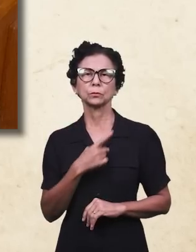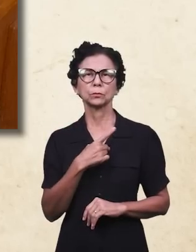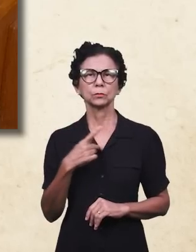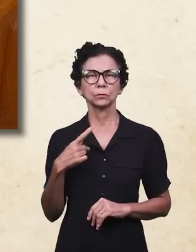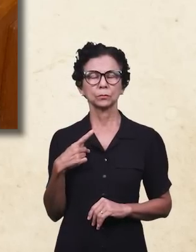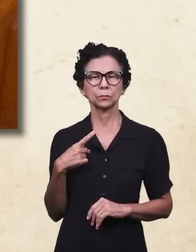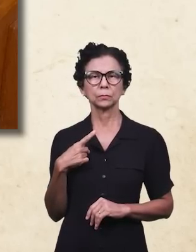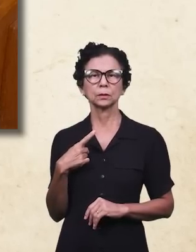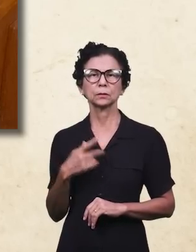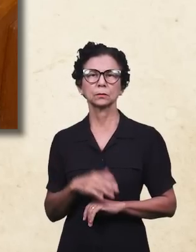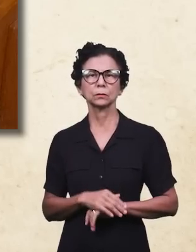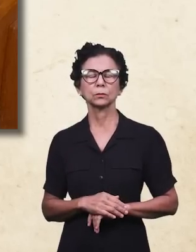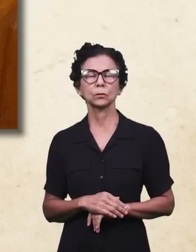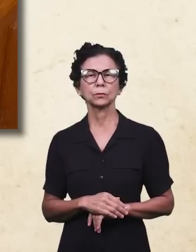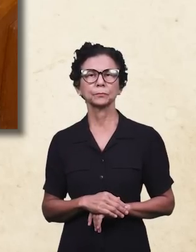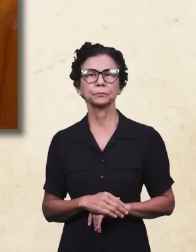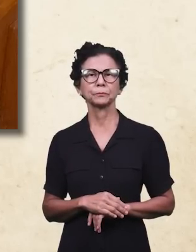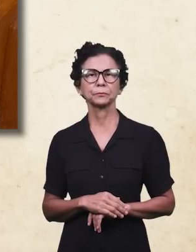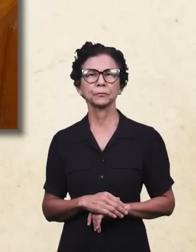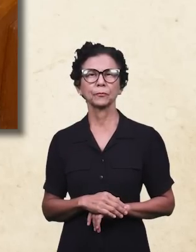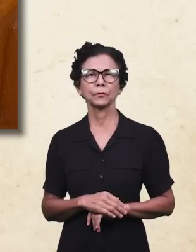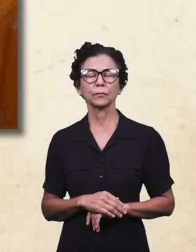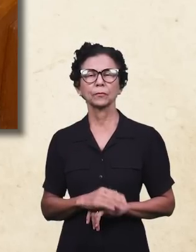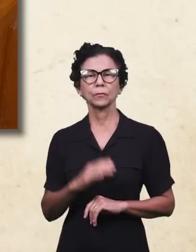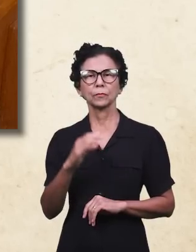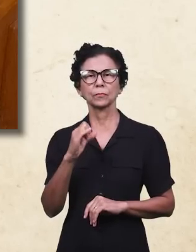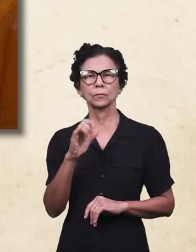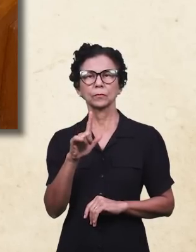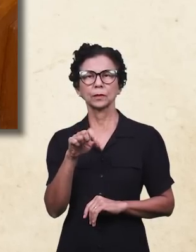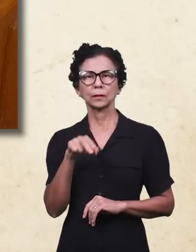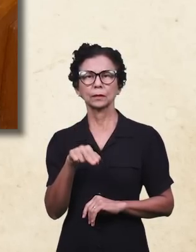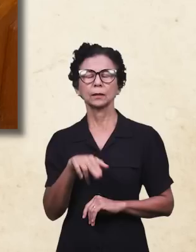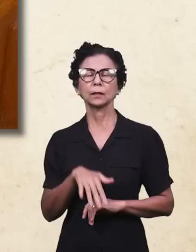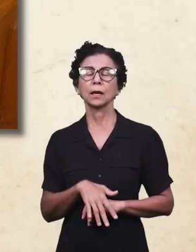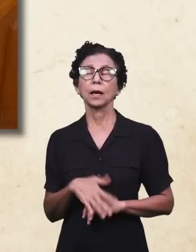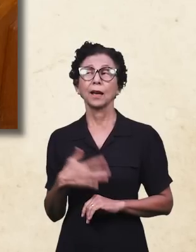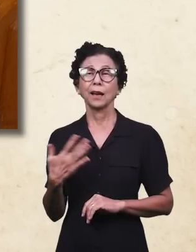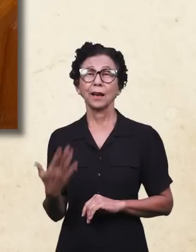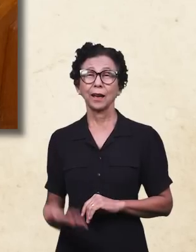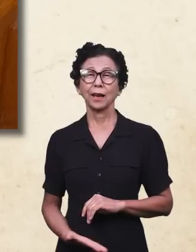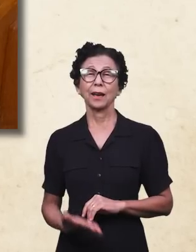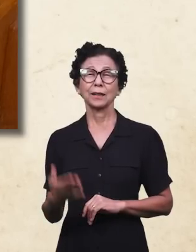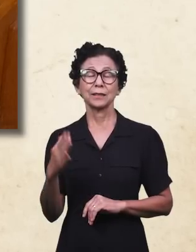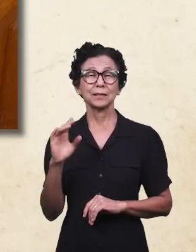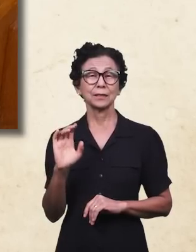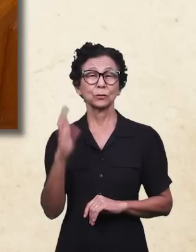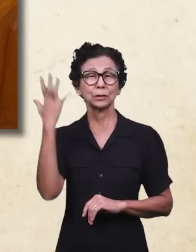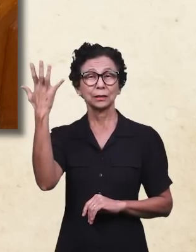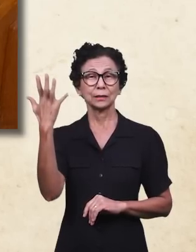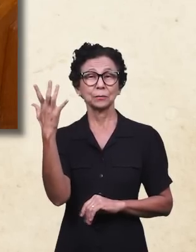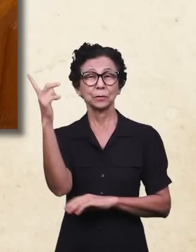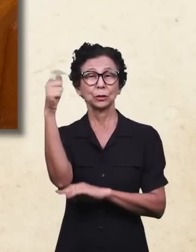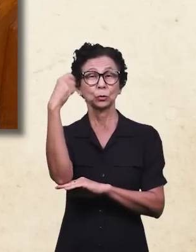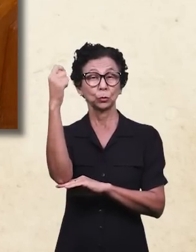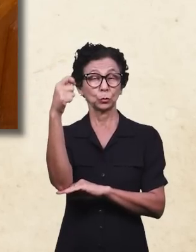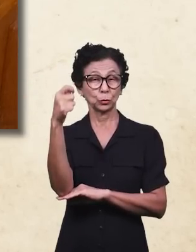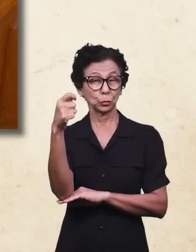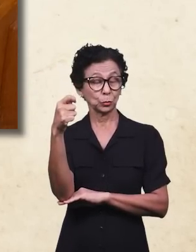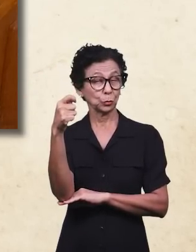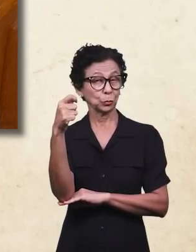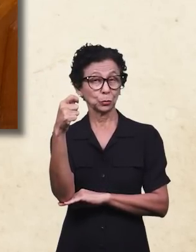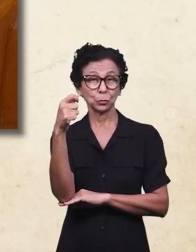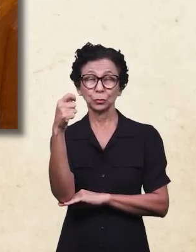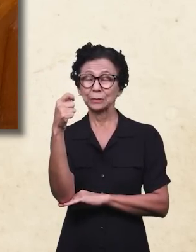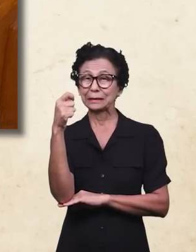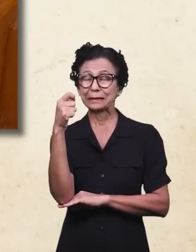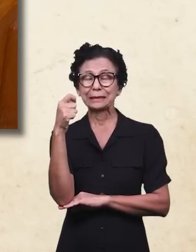compartilhar com os irmãos a minha experiência. No meio dessa calamidade, dessa tragédia que está acontecendo aqui no estado, o Senhor está usando seus servos